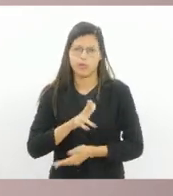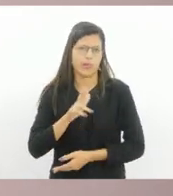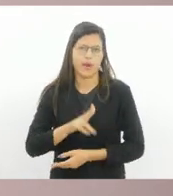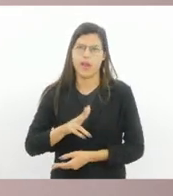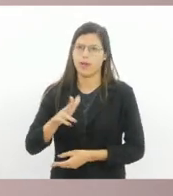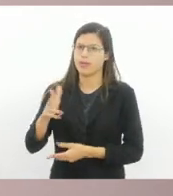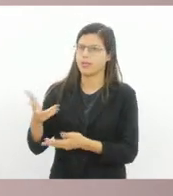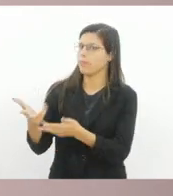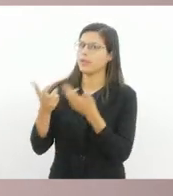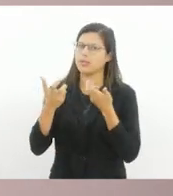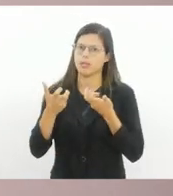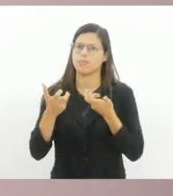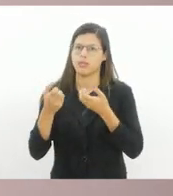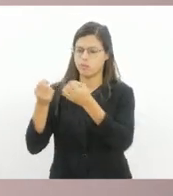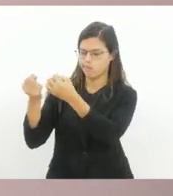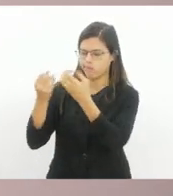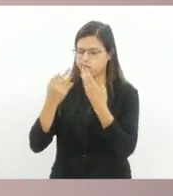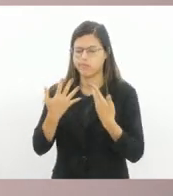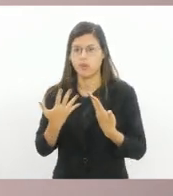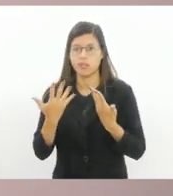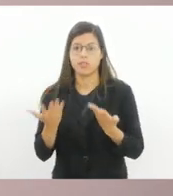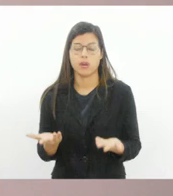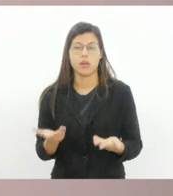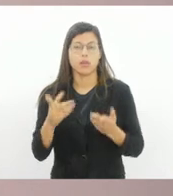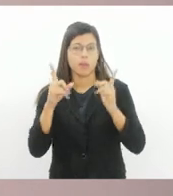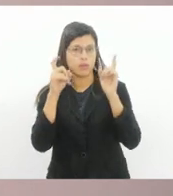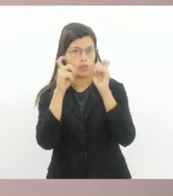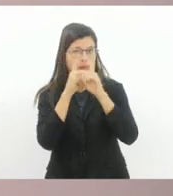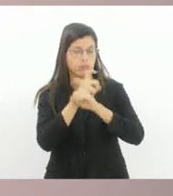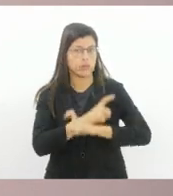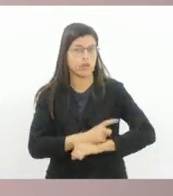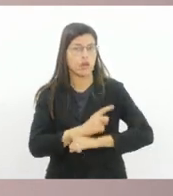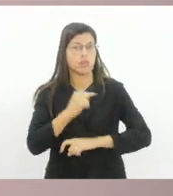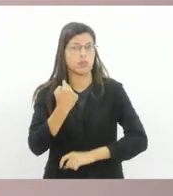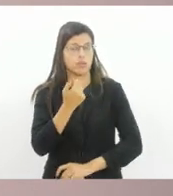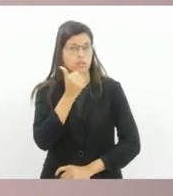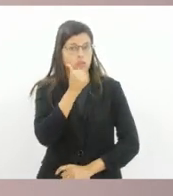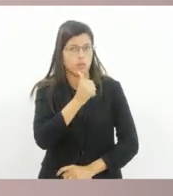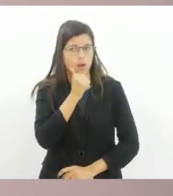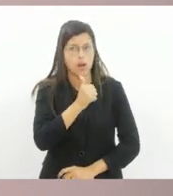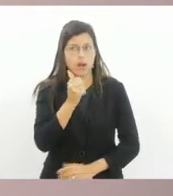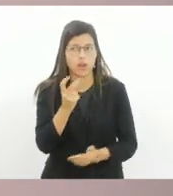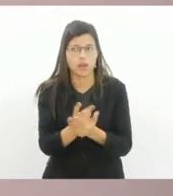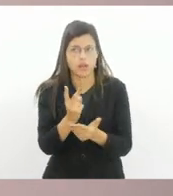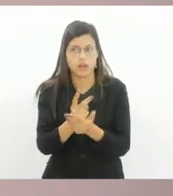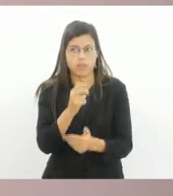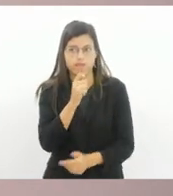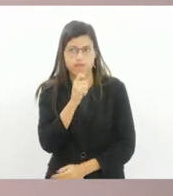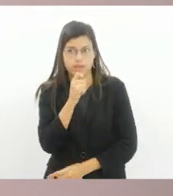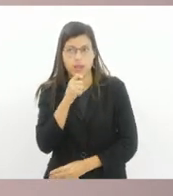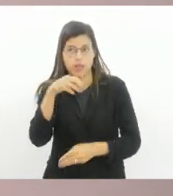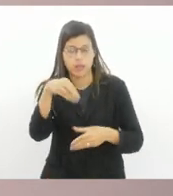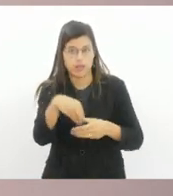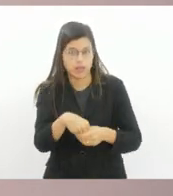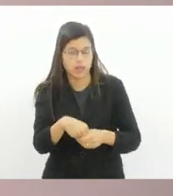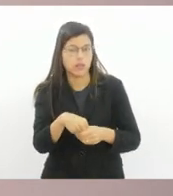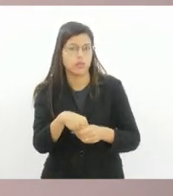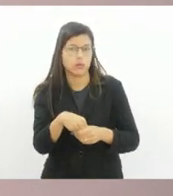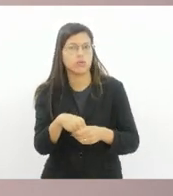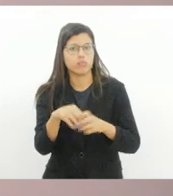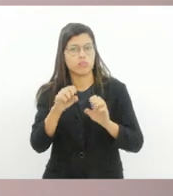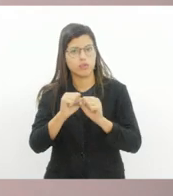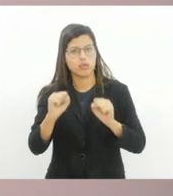Não é o que nos tem chegado. Há uma dificuldade muito grande. As nossas mulheres ainda são aconselhadas, dentro dos equipamentos de saúde, a